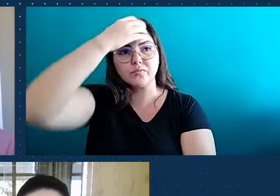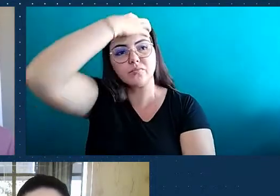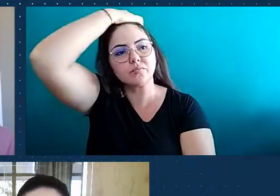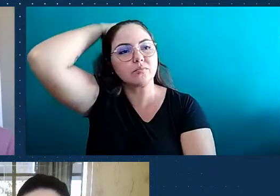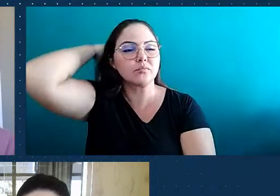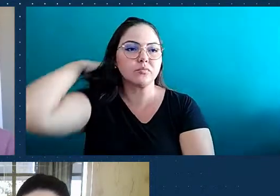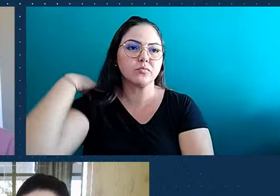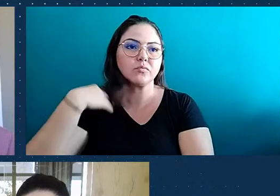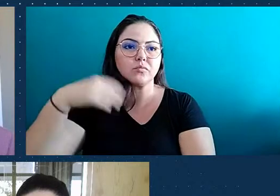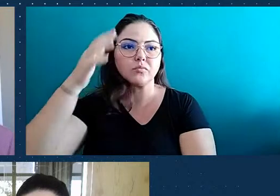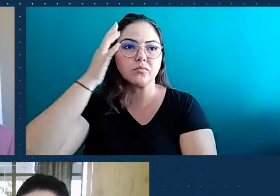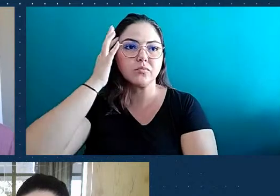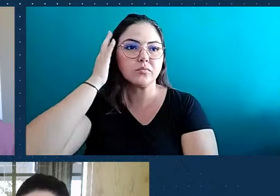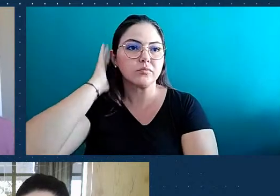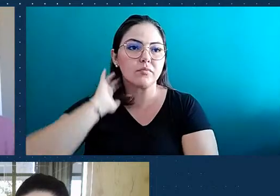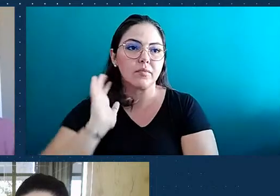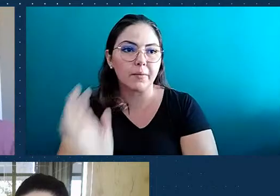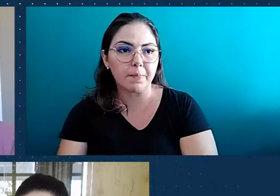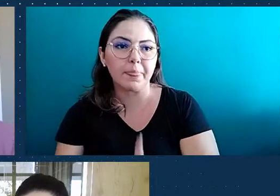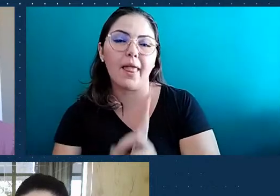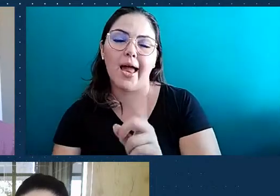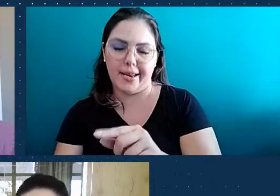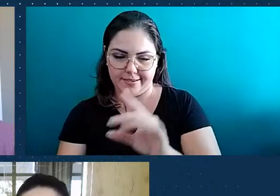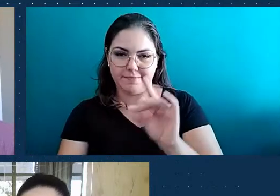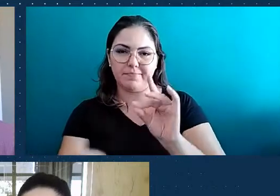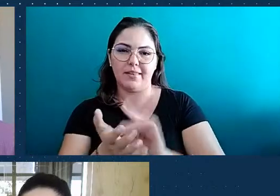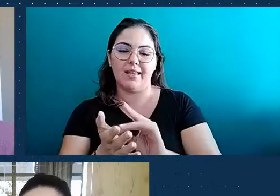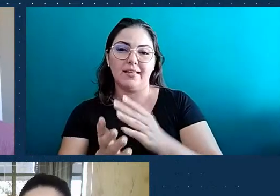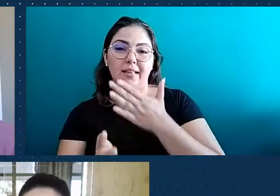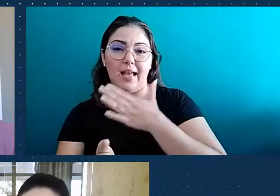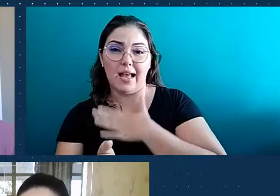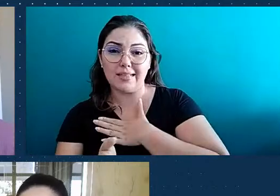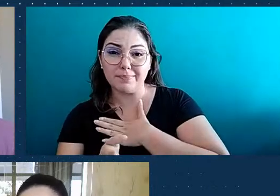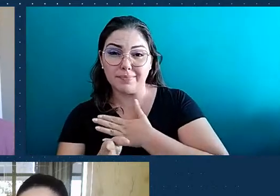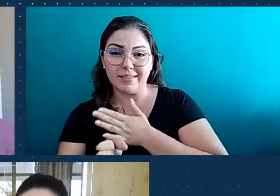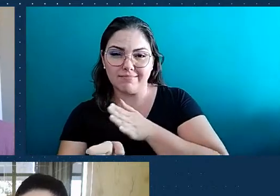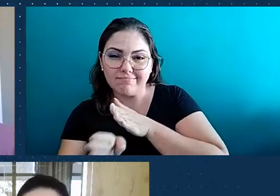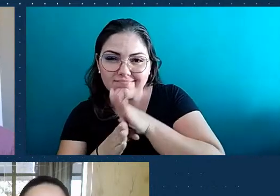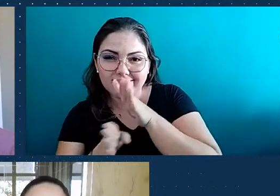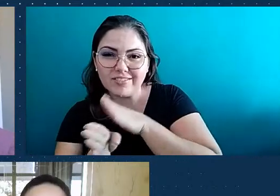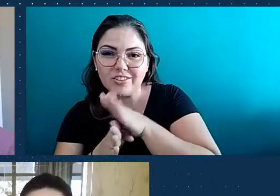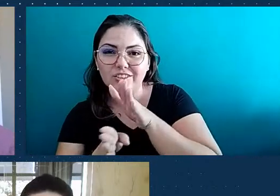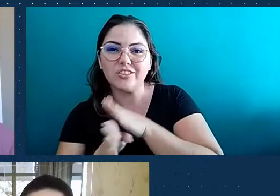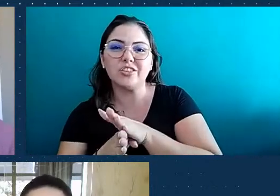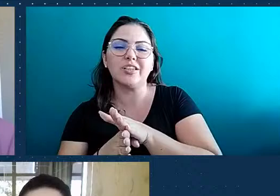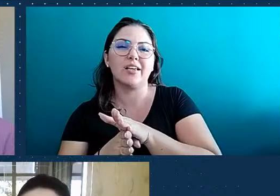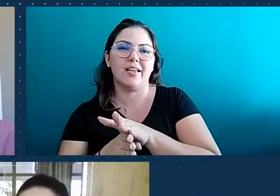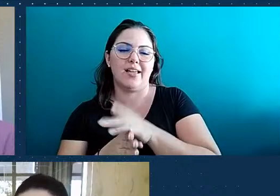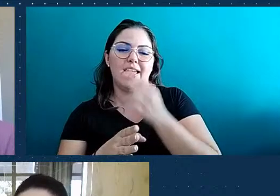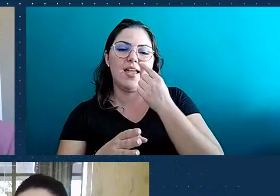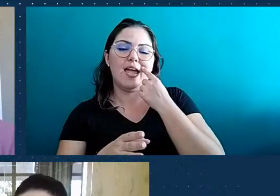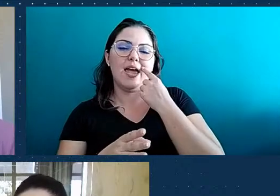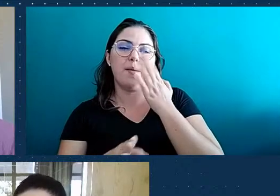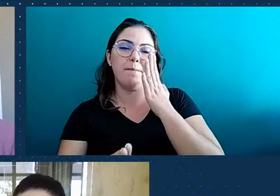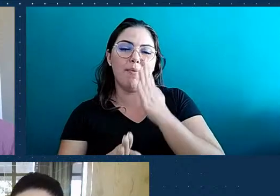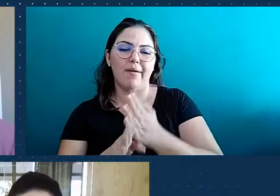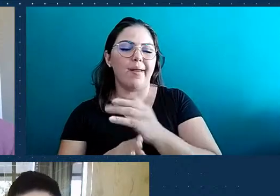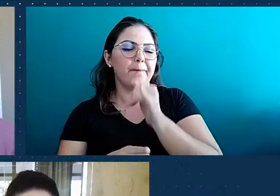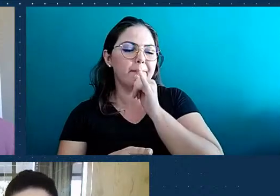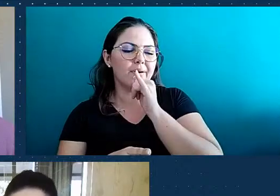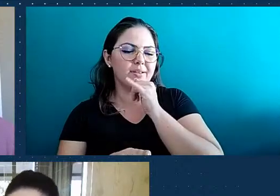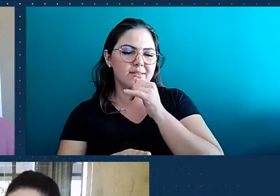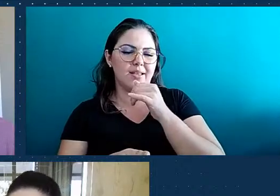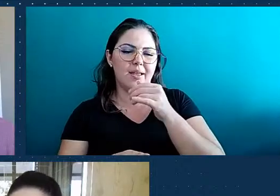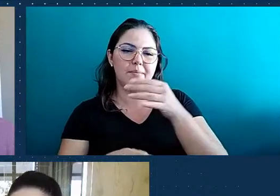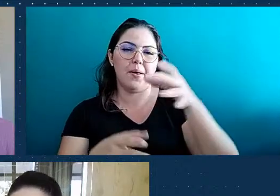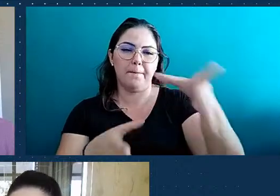certo? Os problemas, exatamente essas dicas eu tiro da minha experiência em seleção de banca. Quer dizer, você